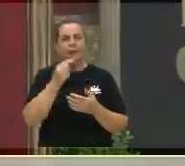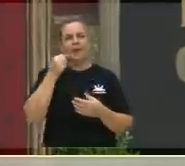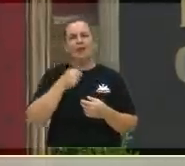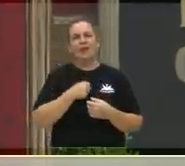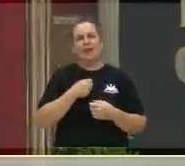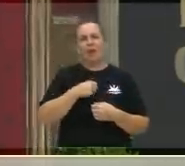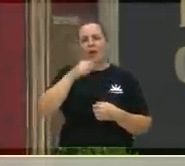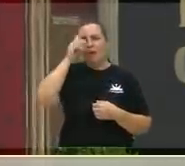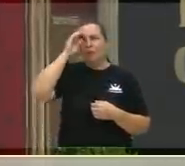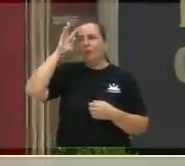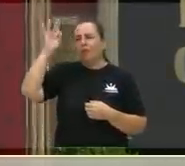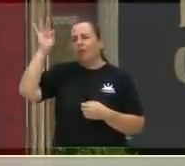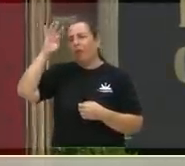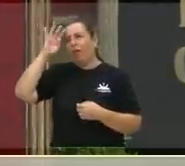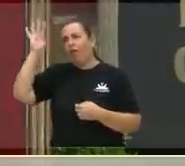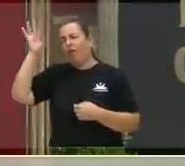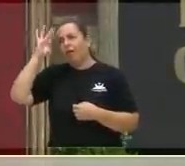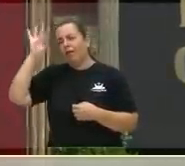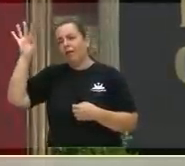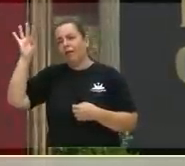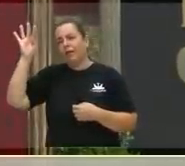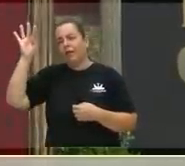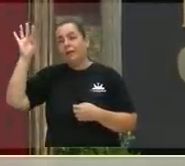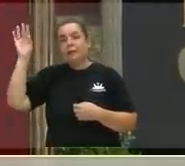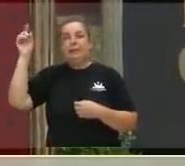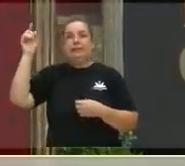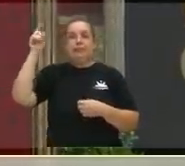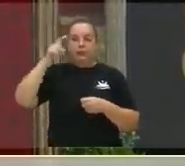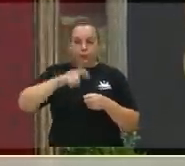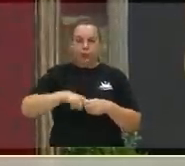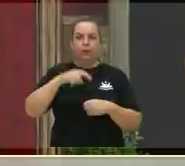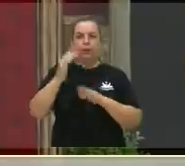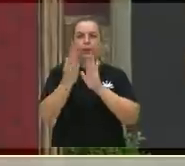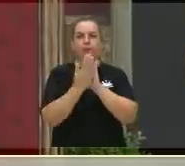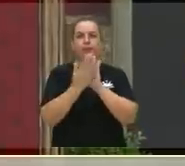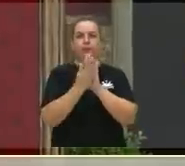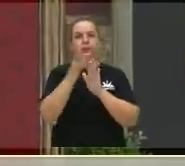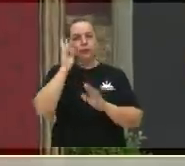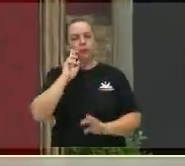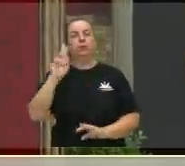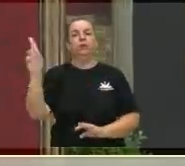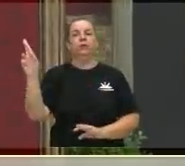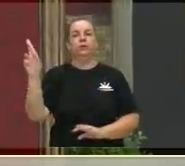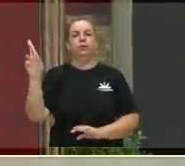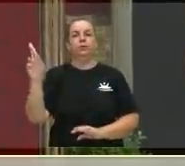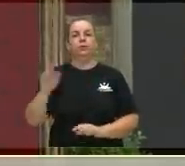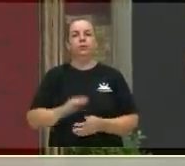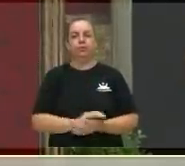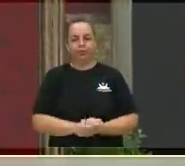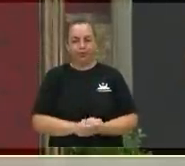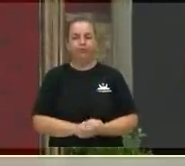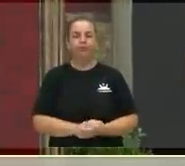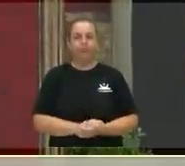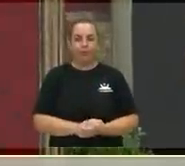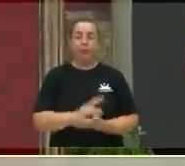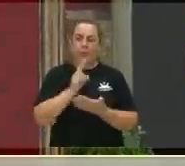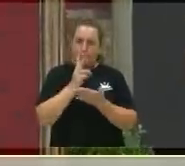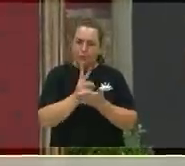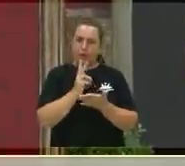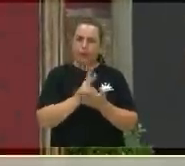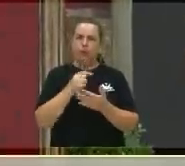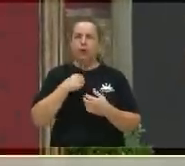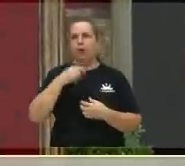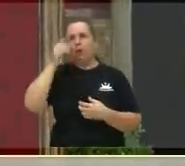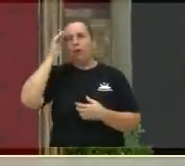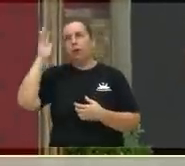distrair se distrair coloque-se na presença do senhor entendeu cada vez que você